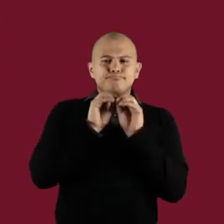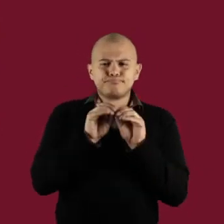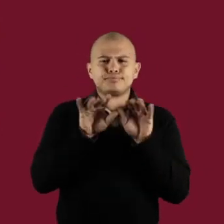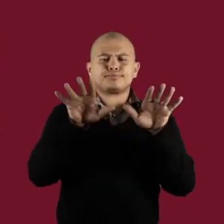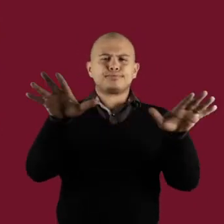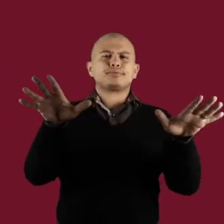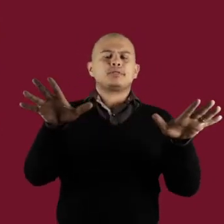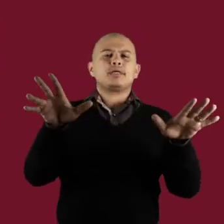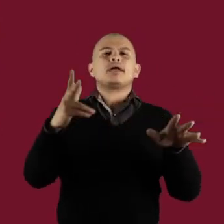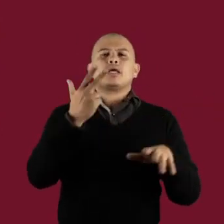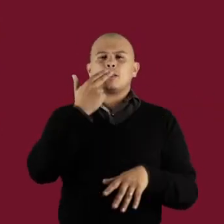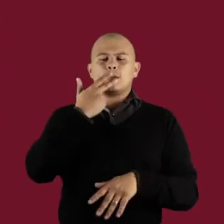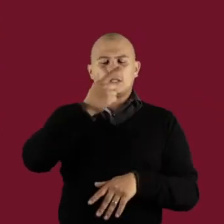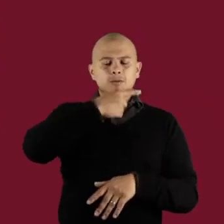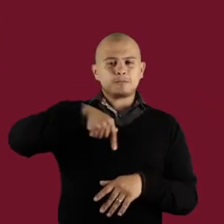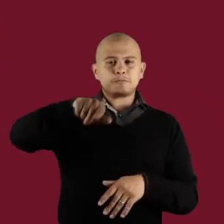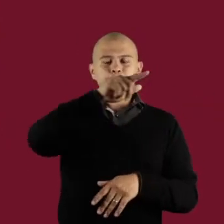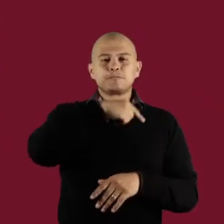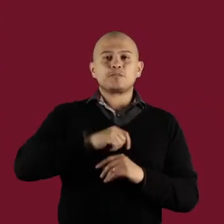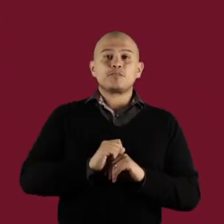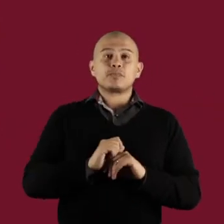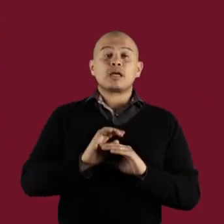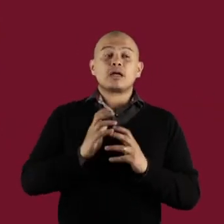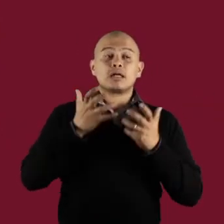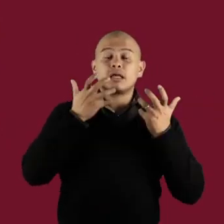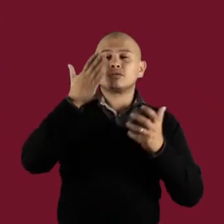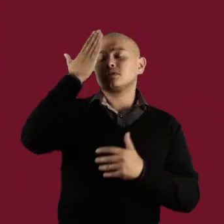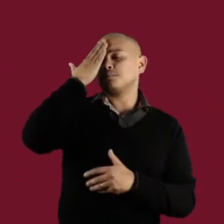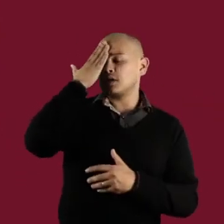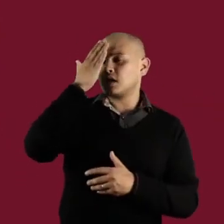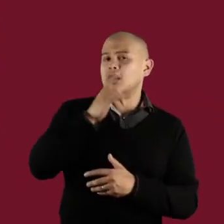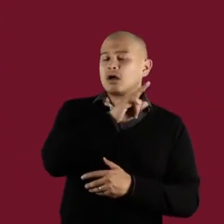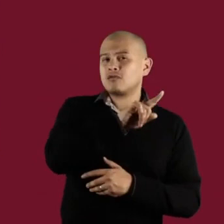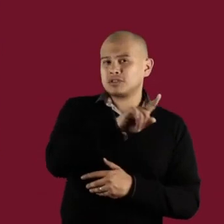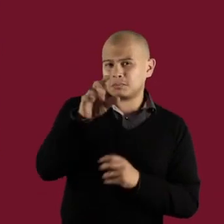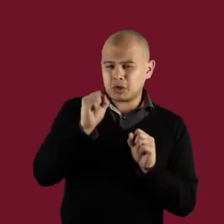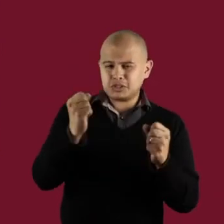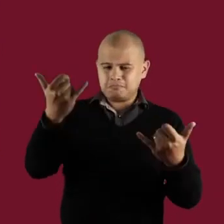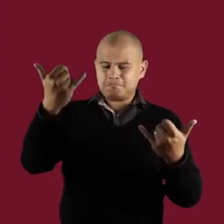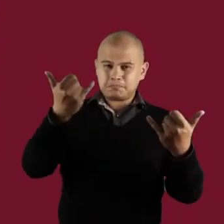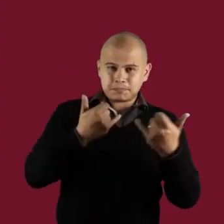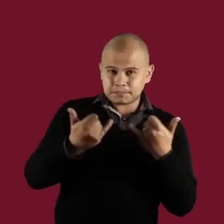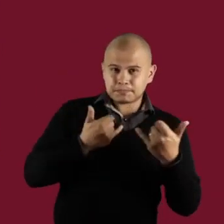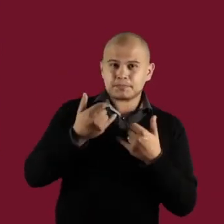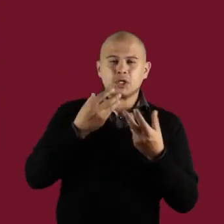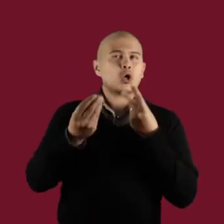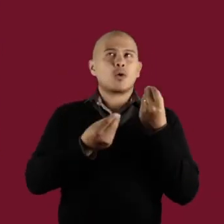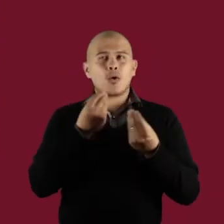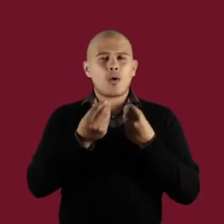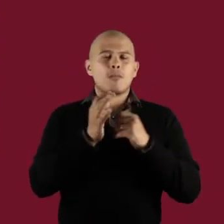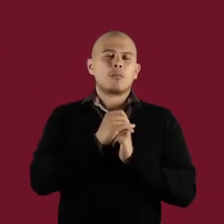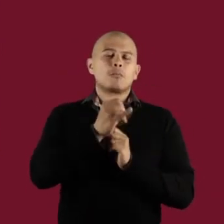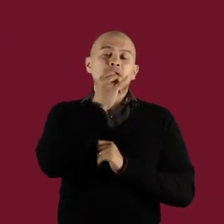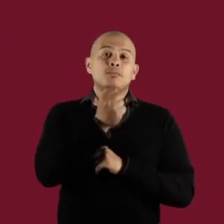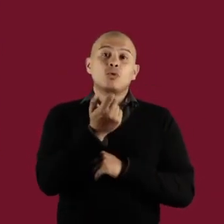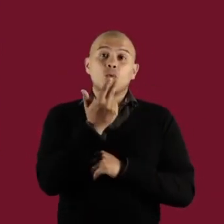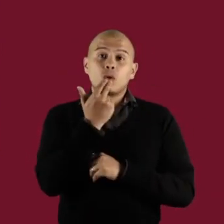de saber se vocês podem nos dar algumas informações sobre as línguas oficiais,